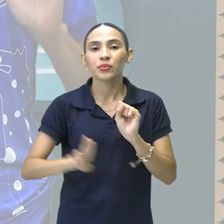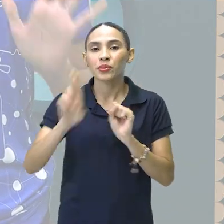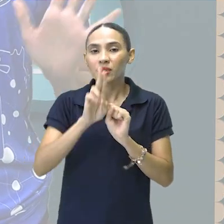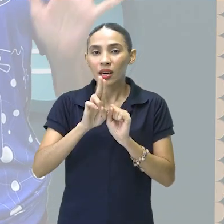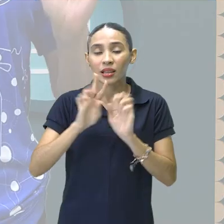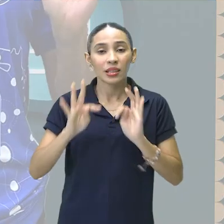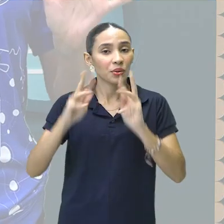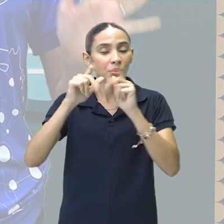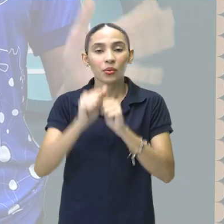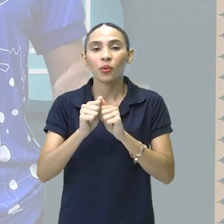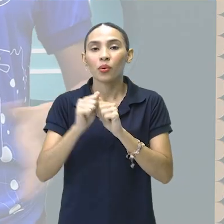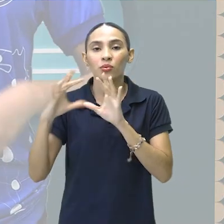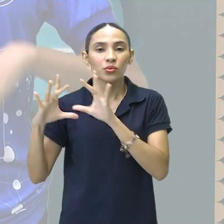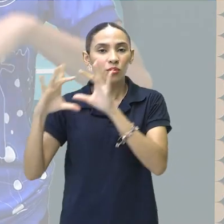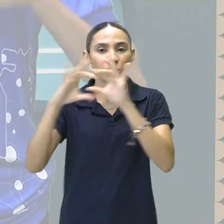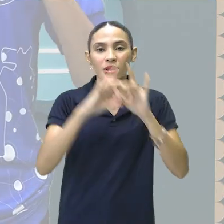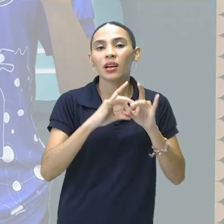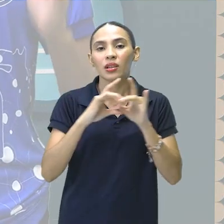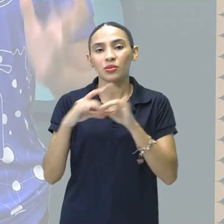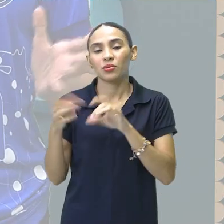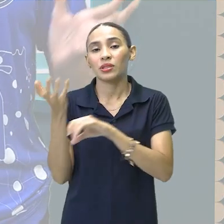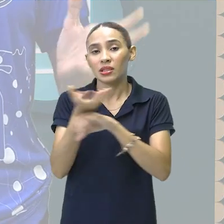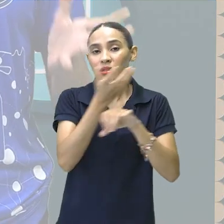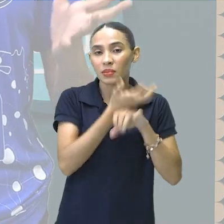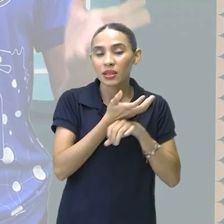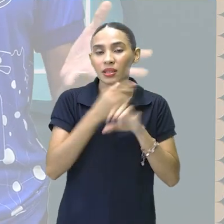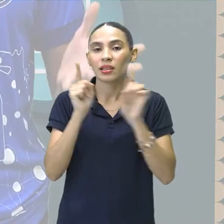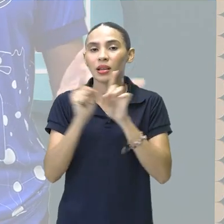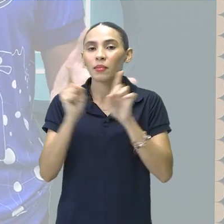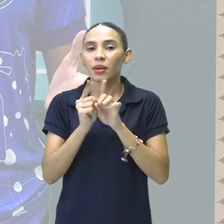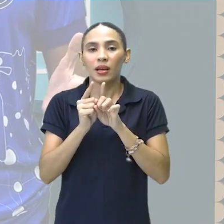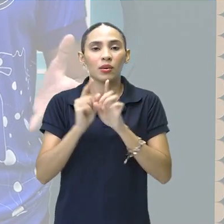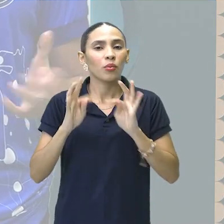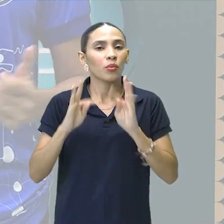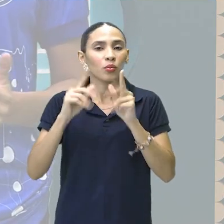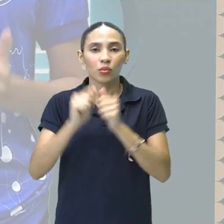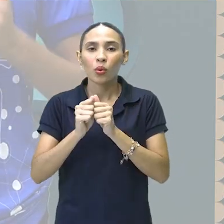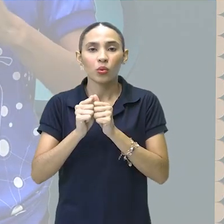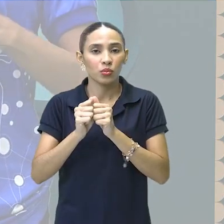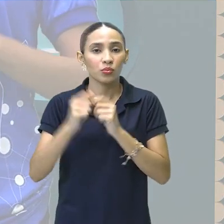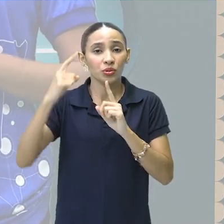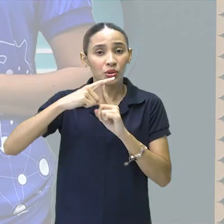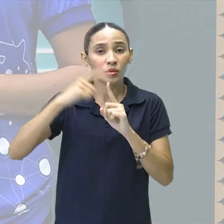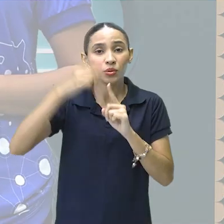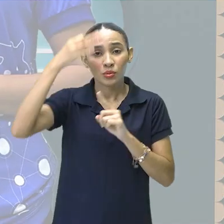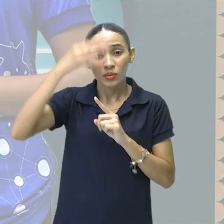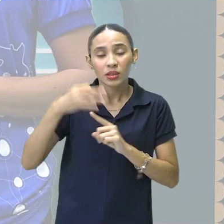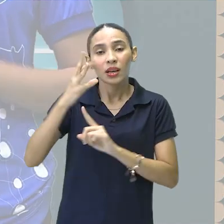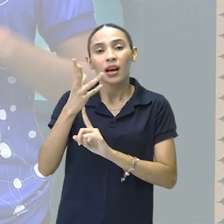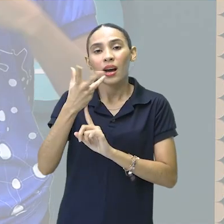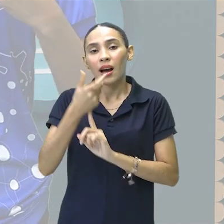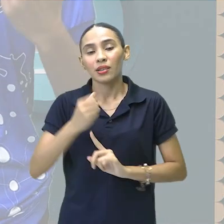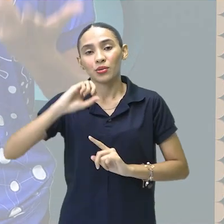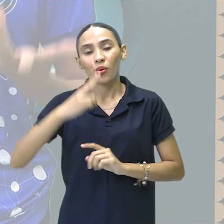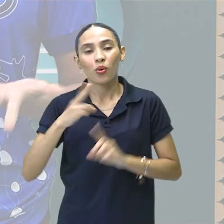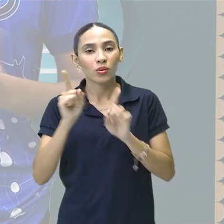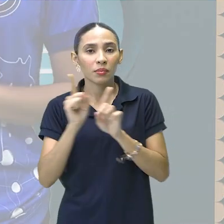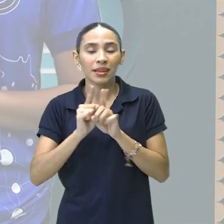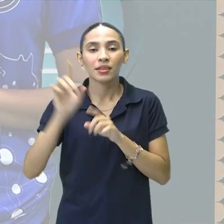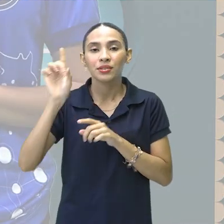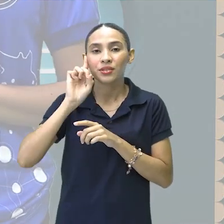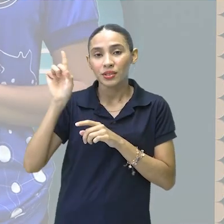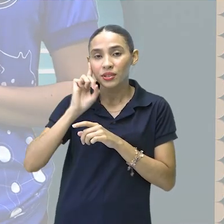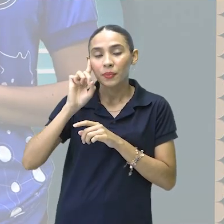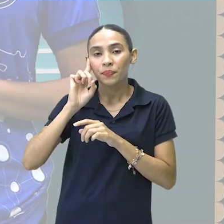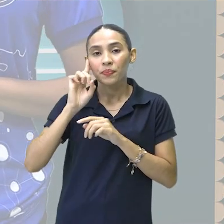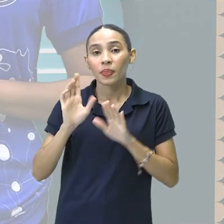em todos os componentes, todo tipo de compreensão, seja numa obra de arte ou no nosso dia a